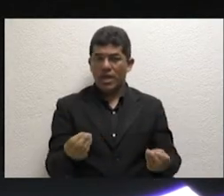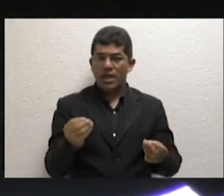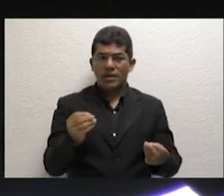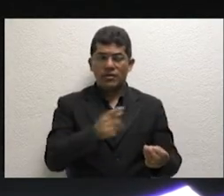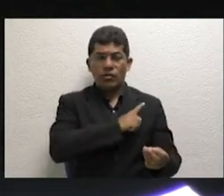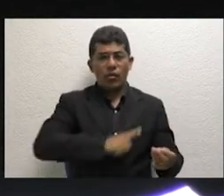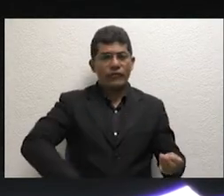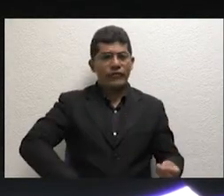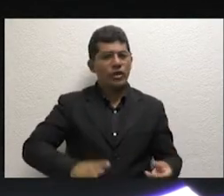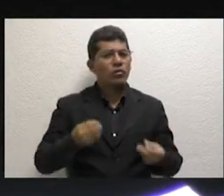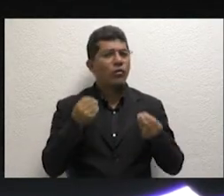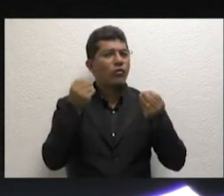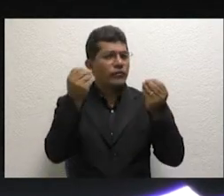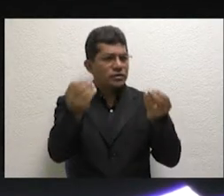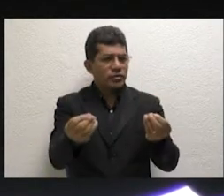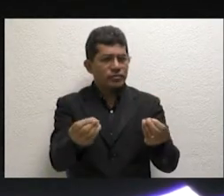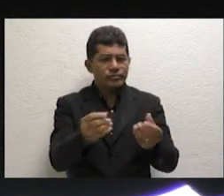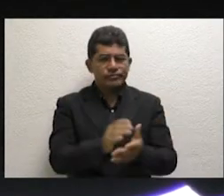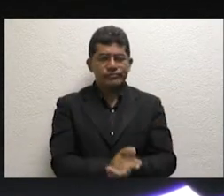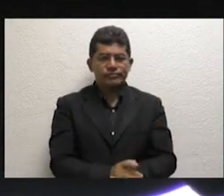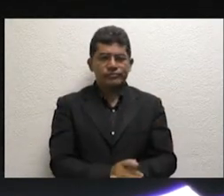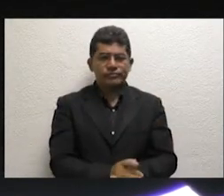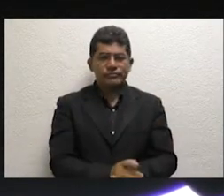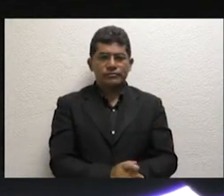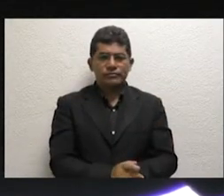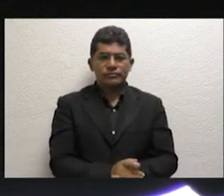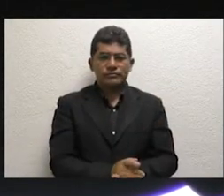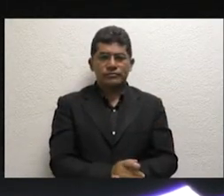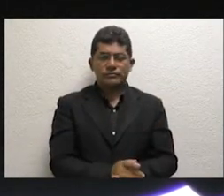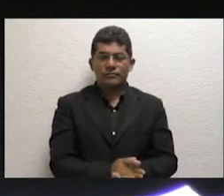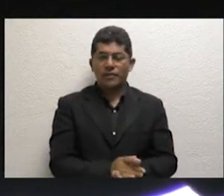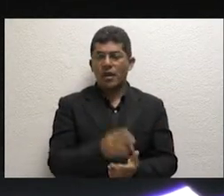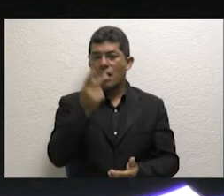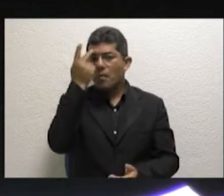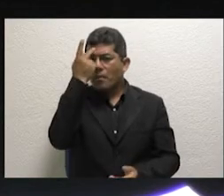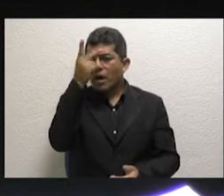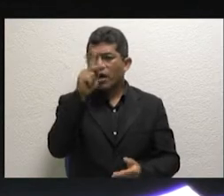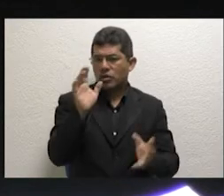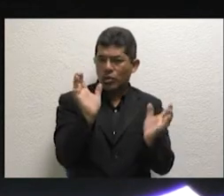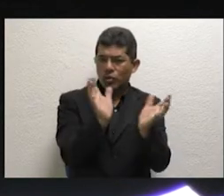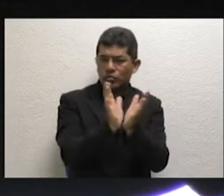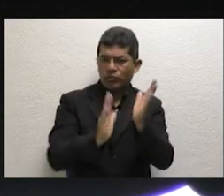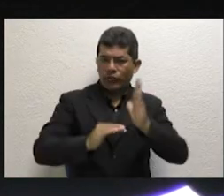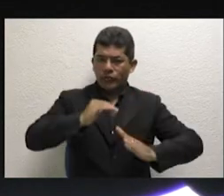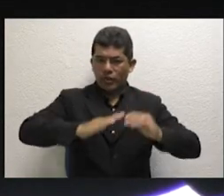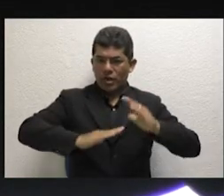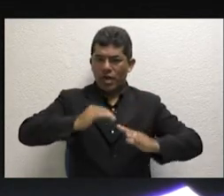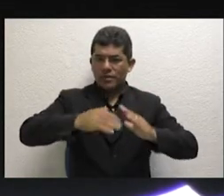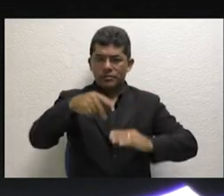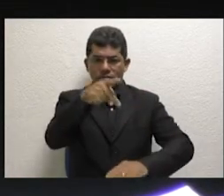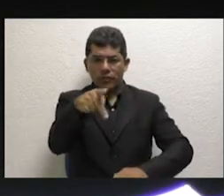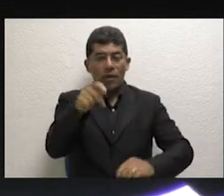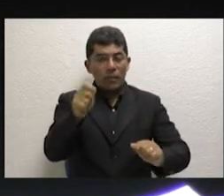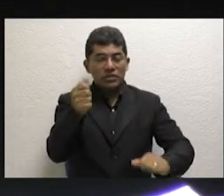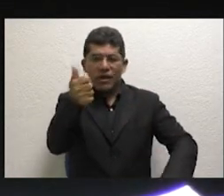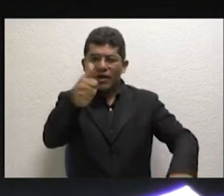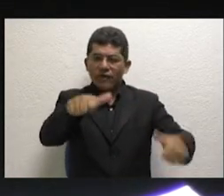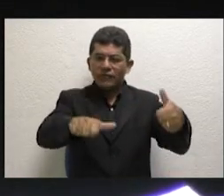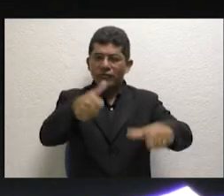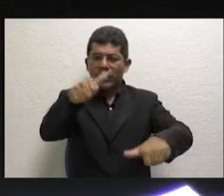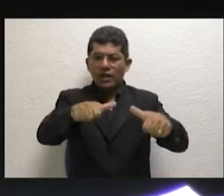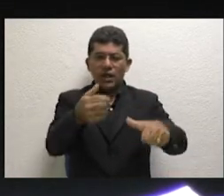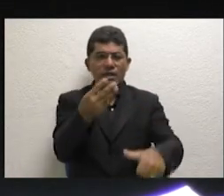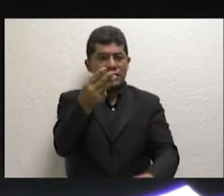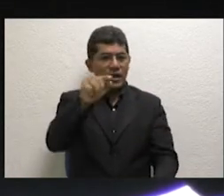para que a categoria possa avaliar 3